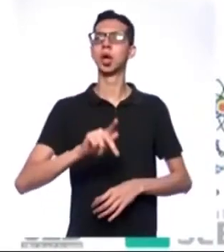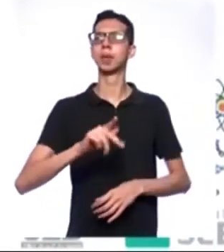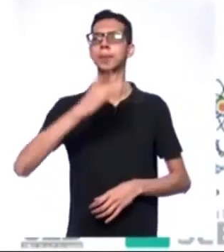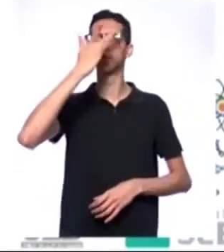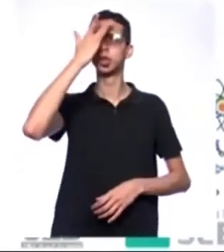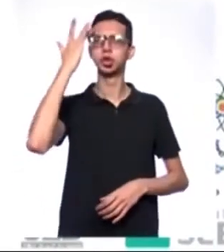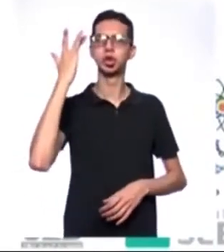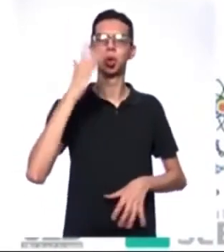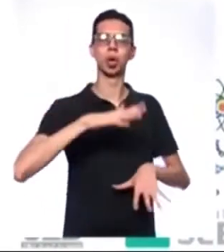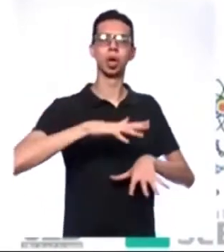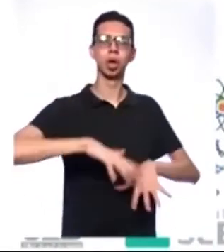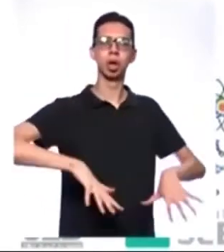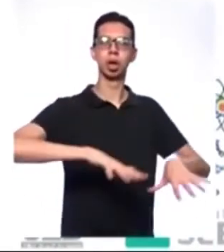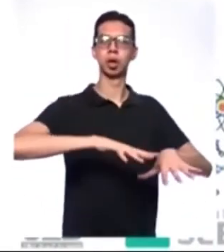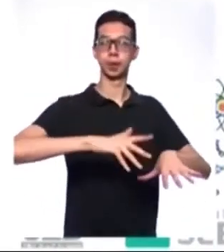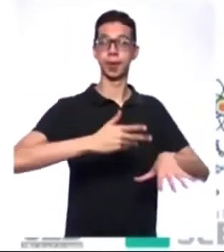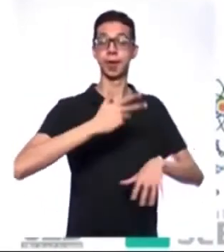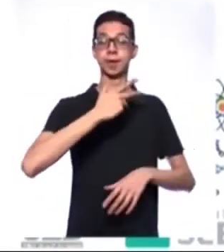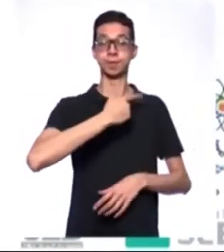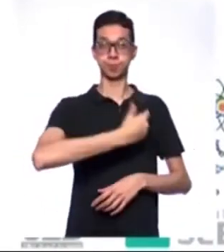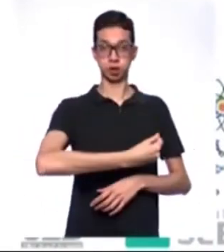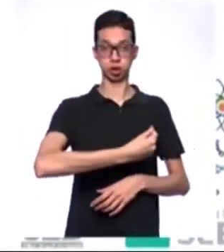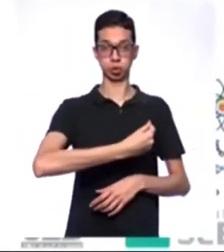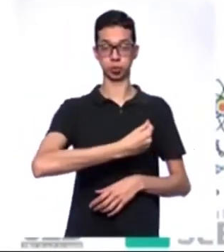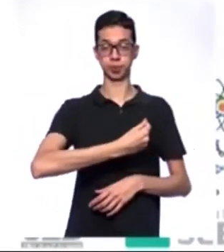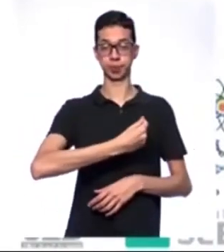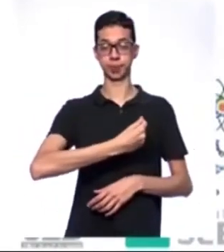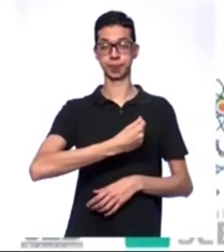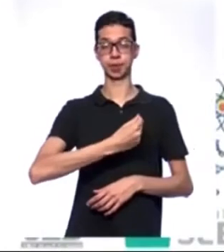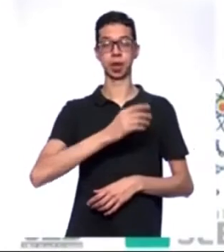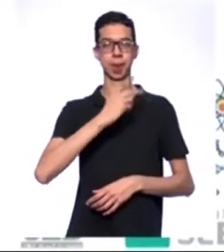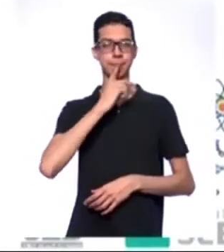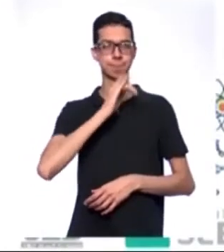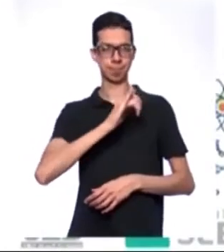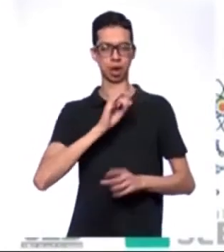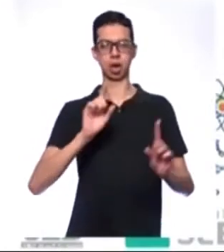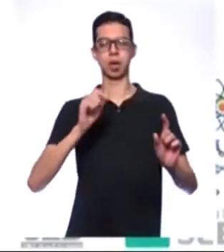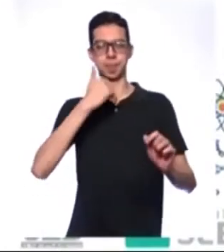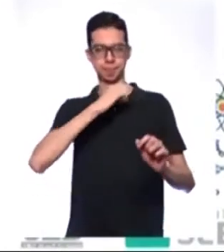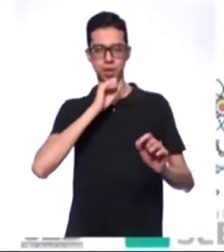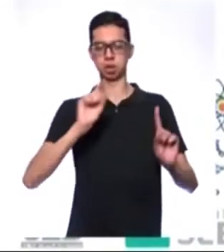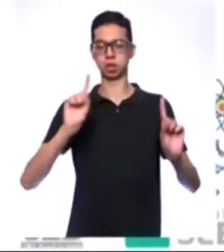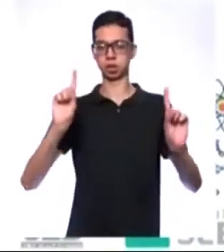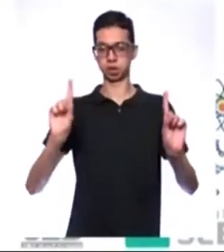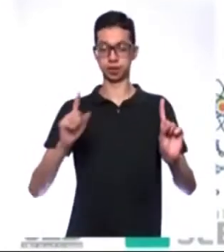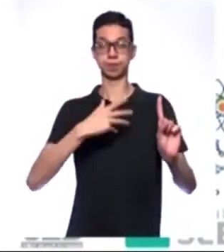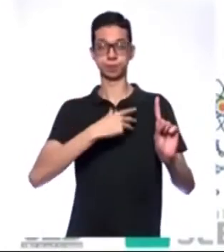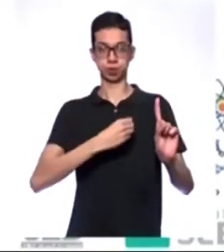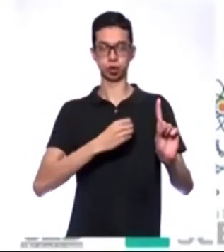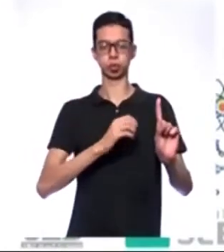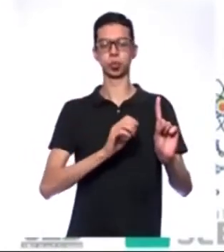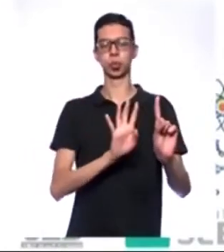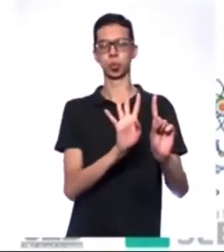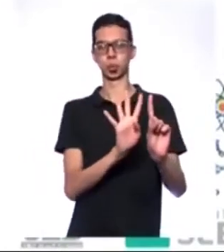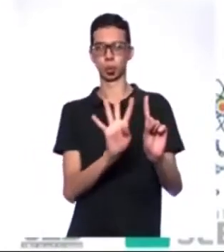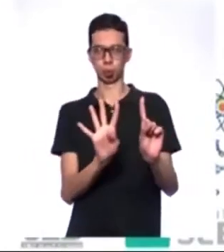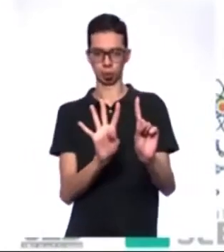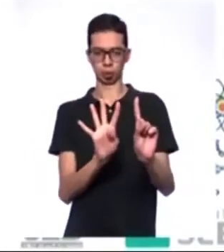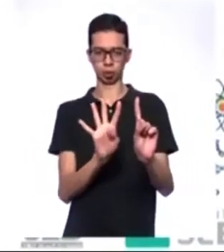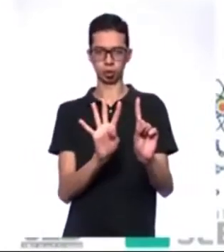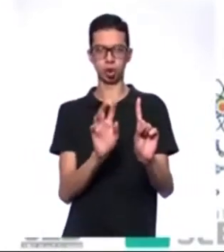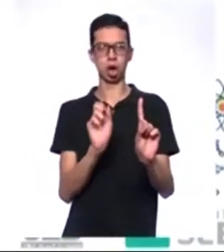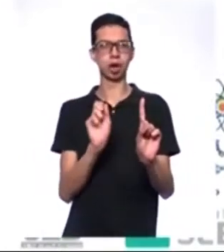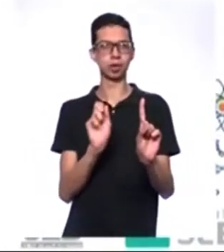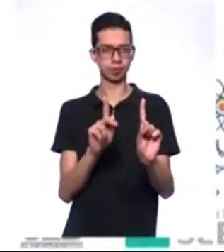colocou os filhos entre os pais tá então os filhos tem que ficar no meio na foto certo mantida